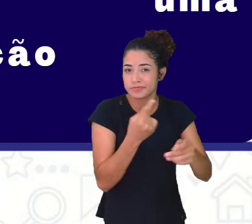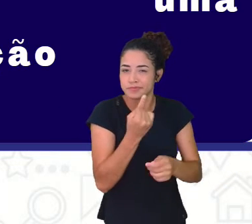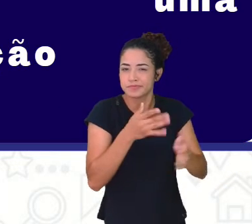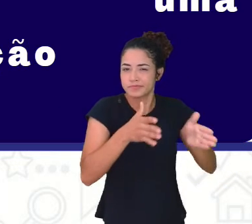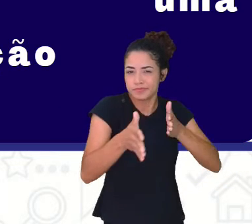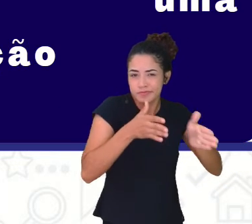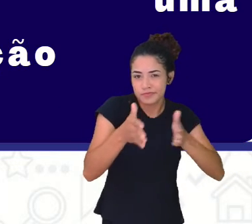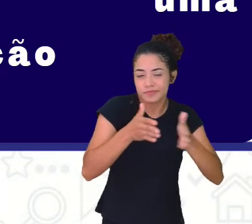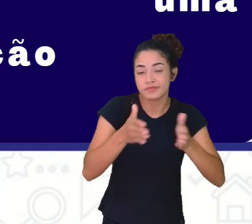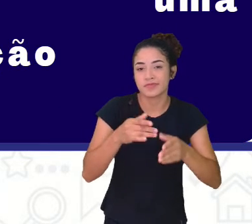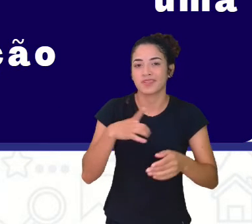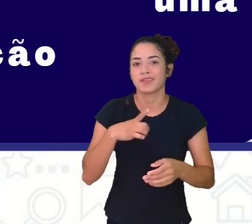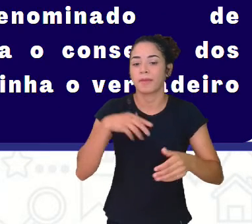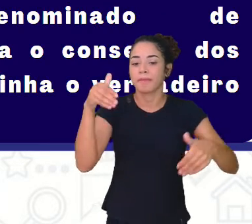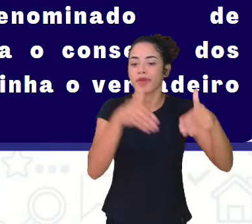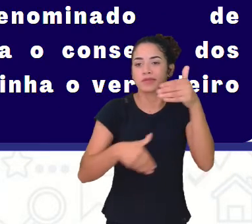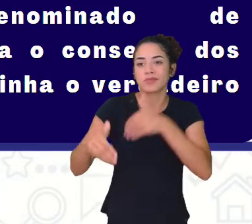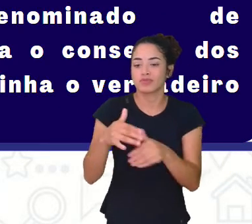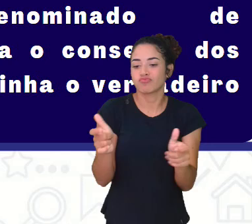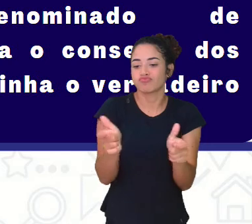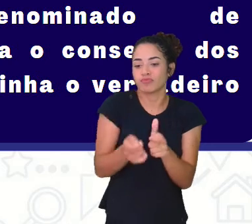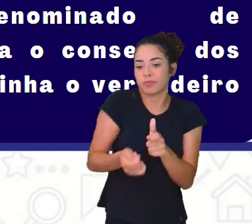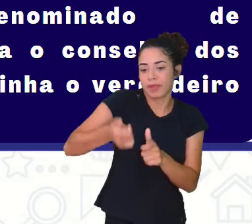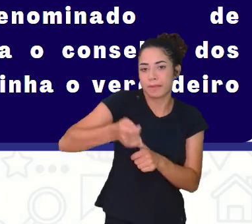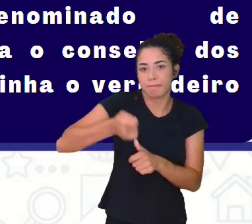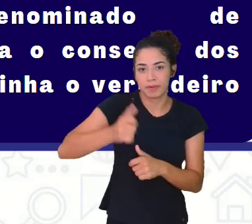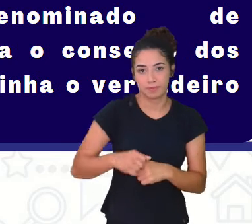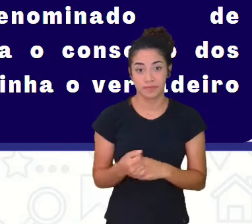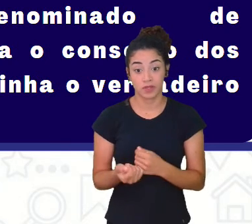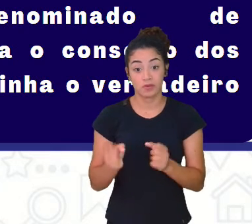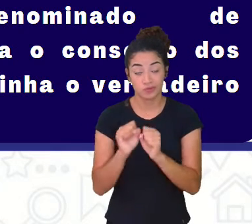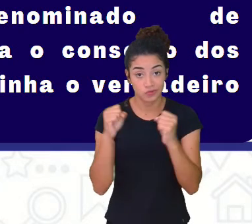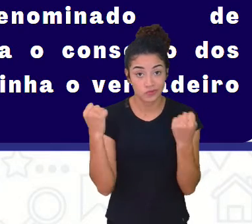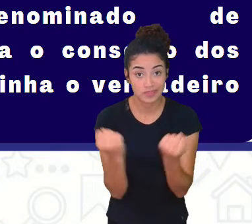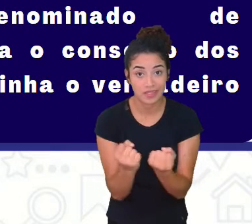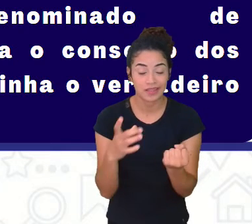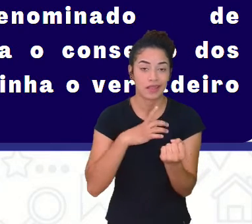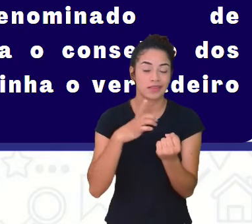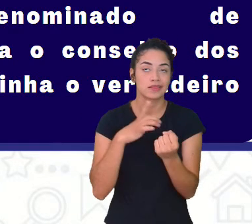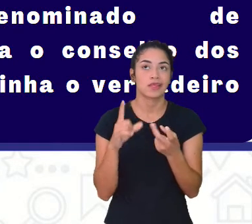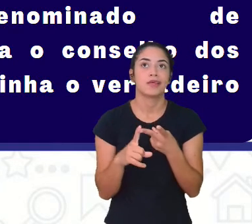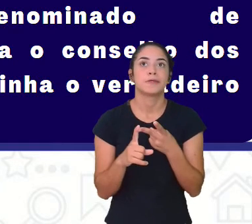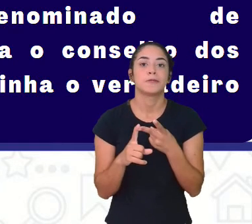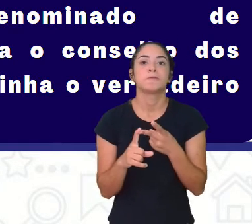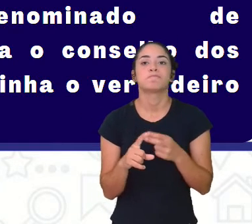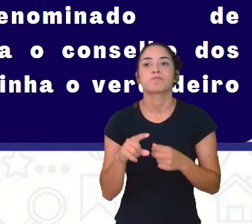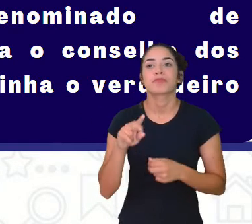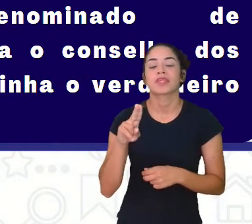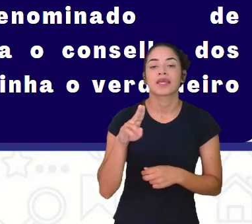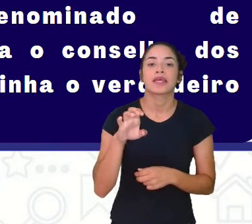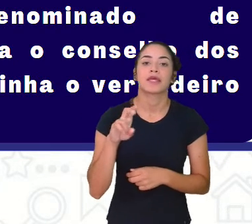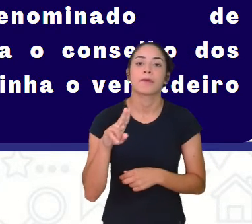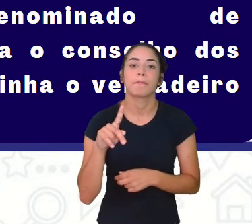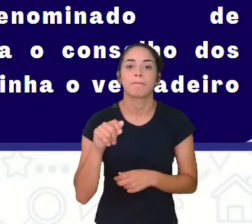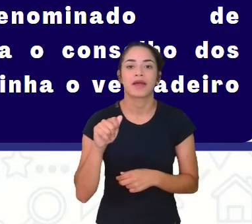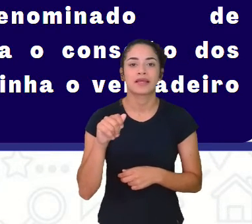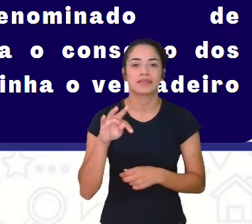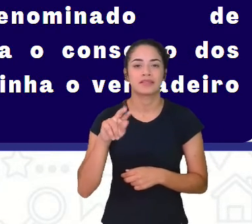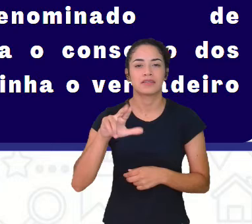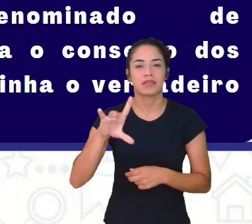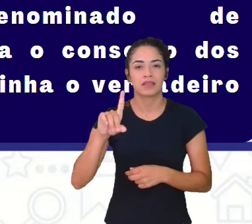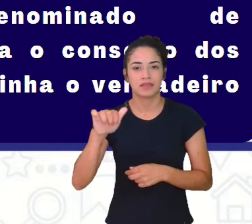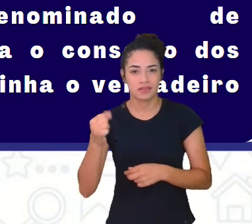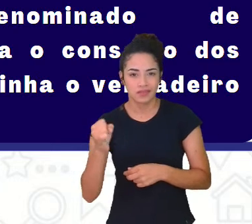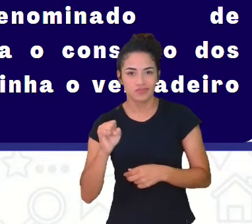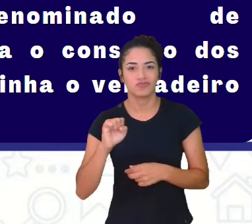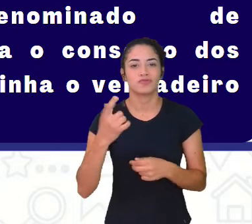uma participação limitada. Então, vamos lembrar aqui, ó, sociedade, a gente tem os eupátridas, certo? Os arcontes,